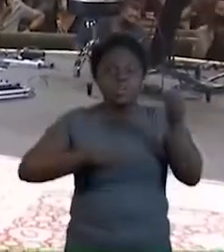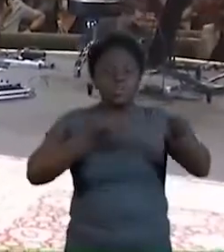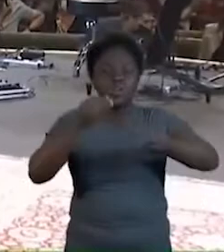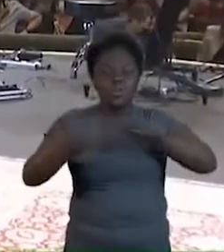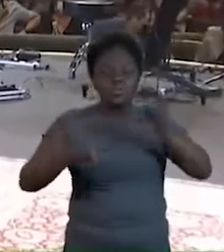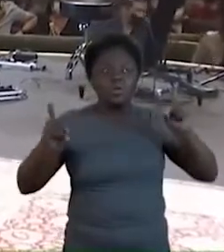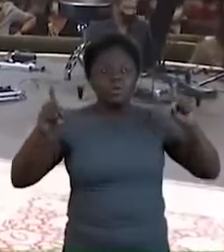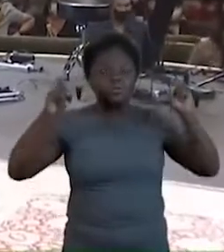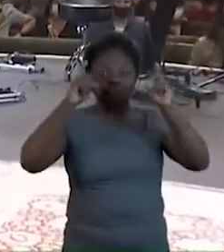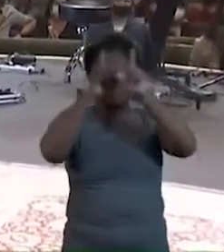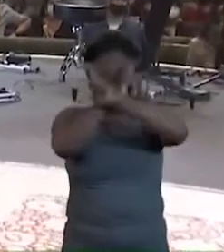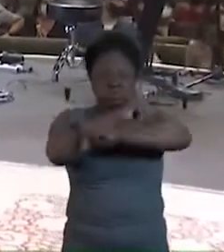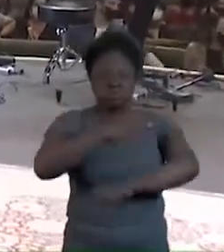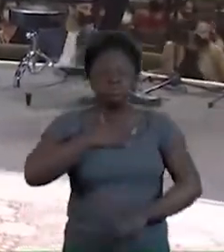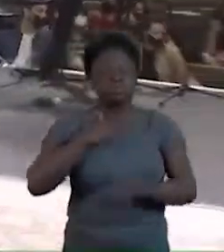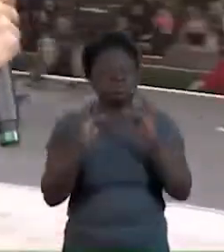família.